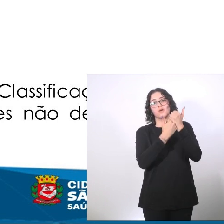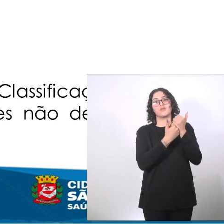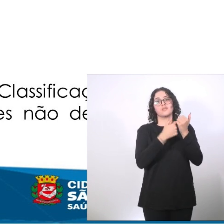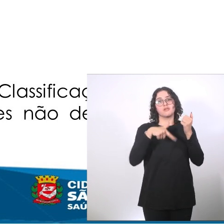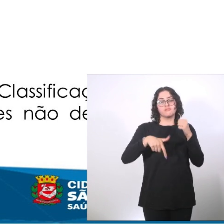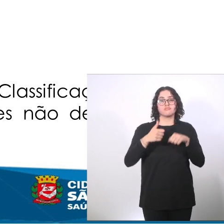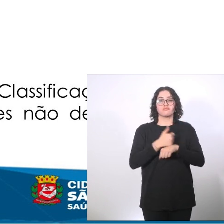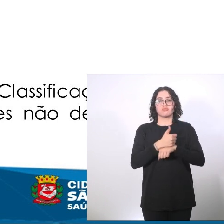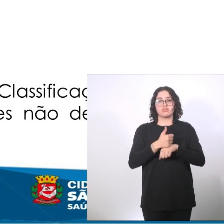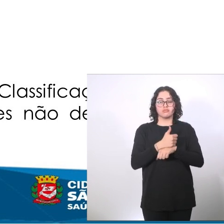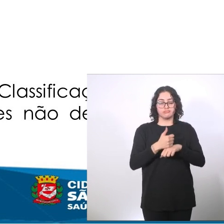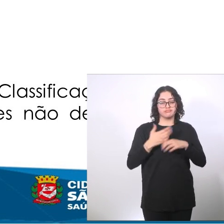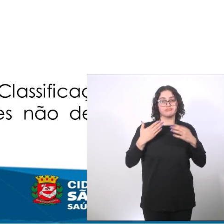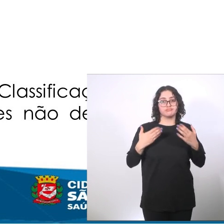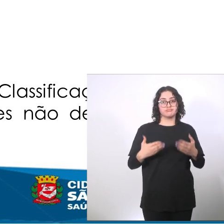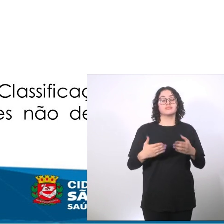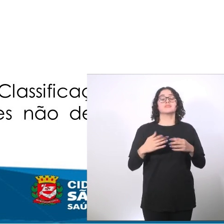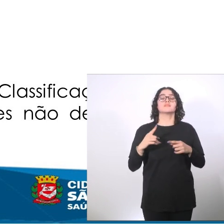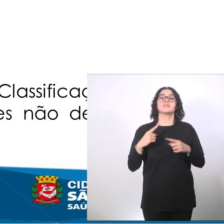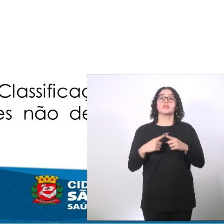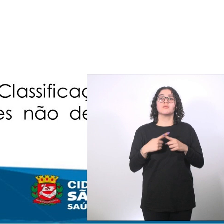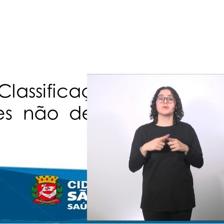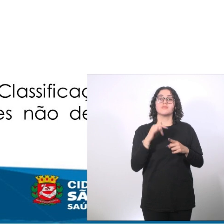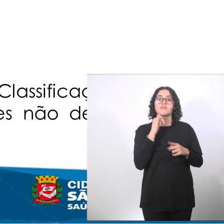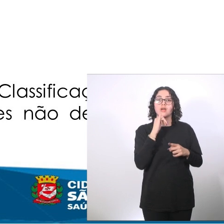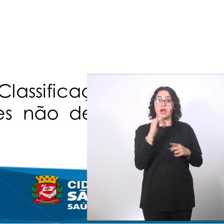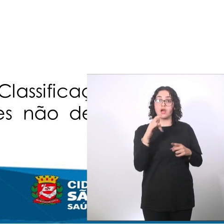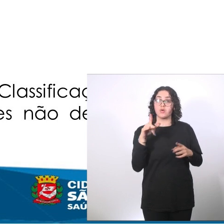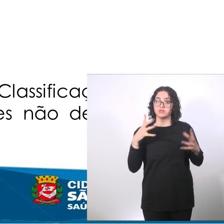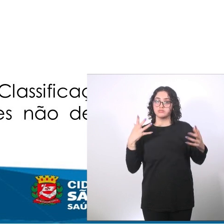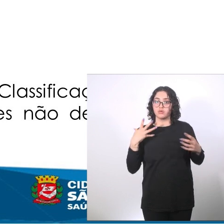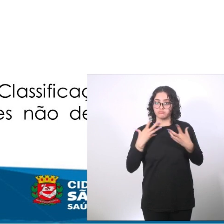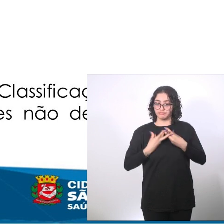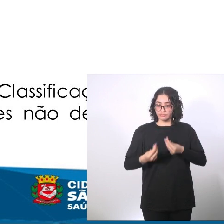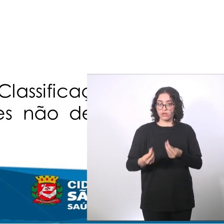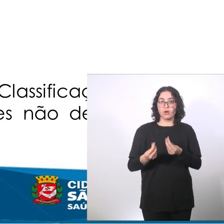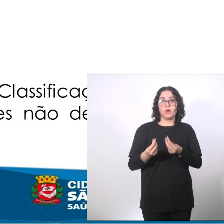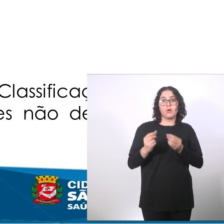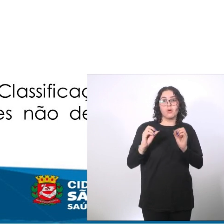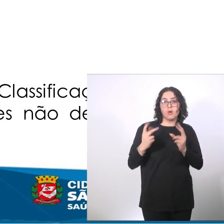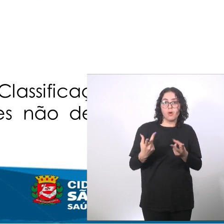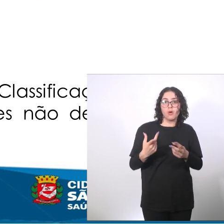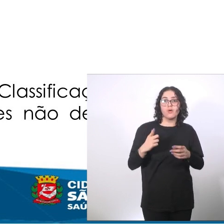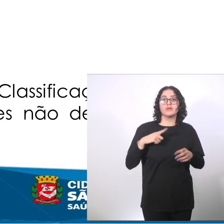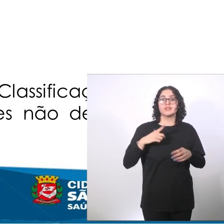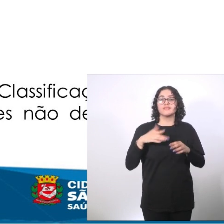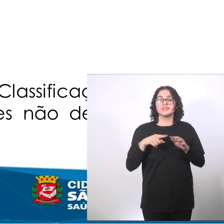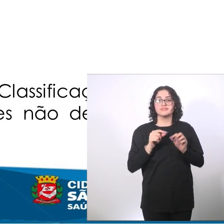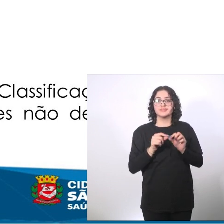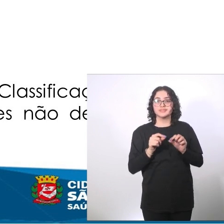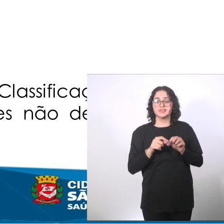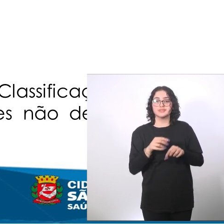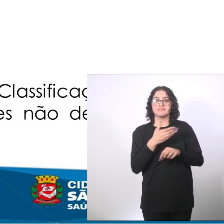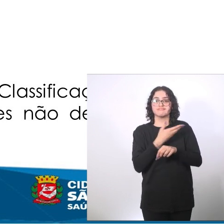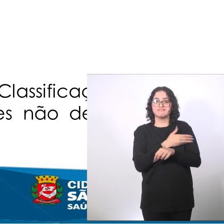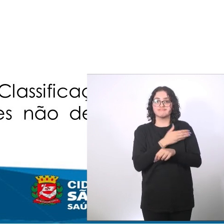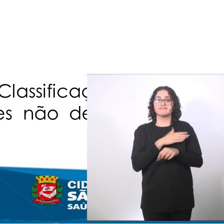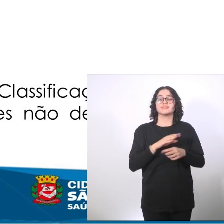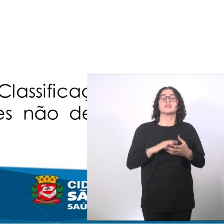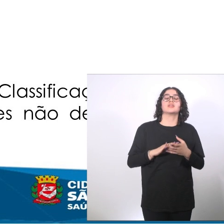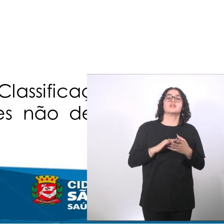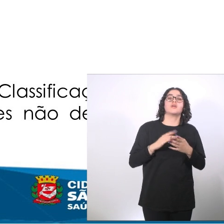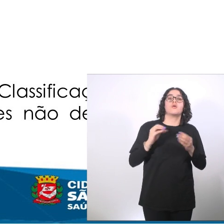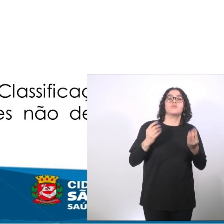saúde da UBS de referência, para dizer se houve cura, se mantém em tratamento, campo usado durante